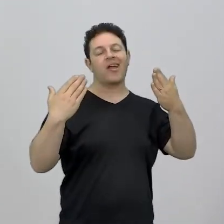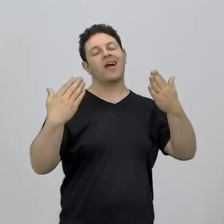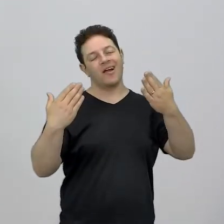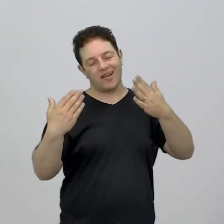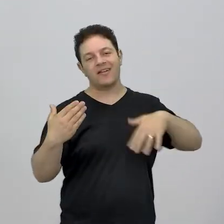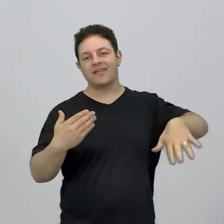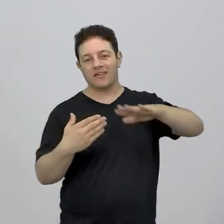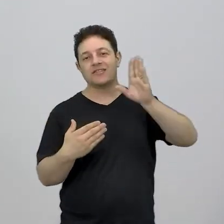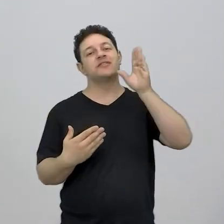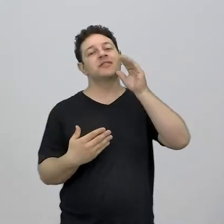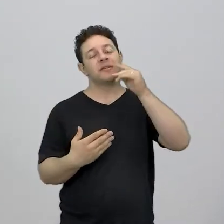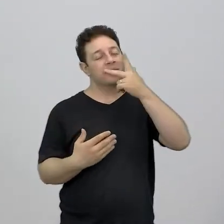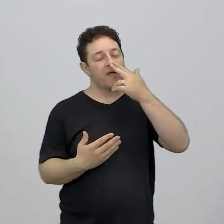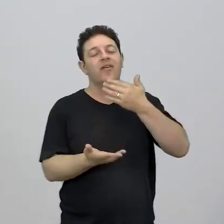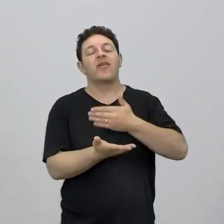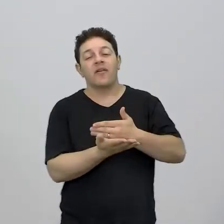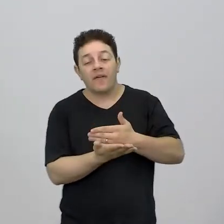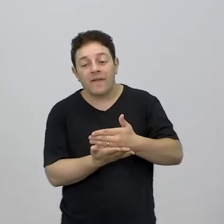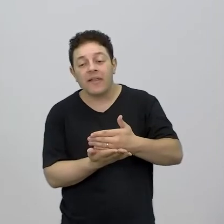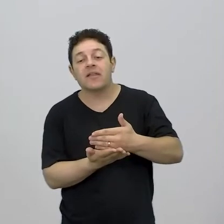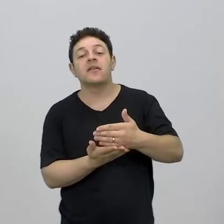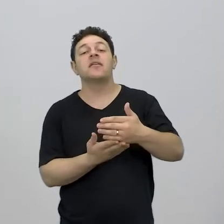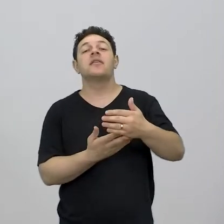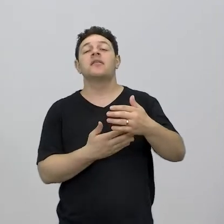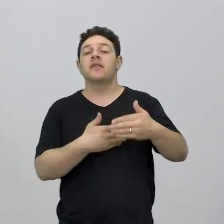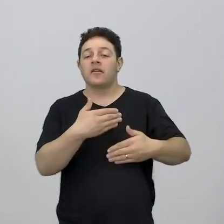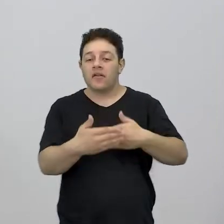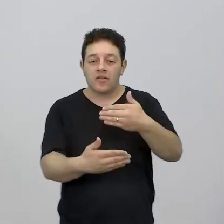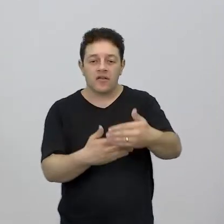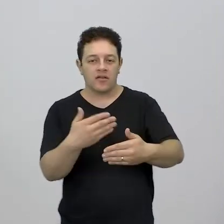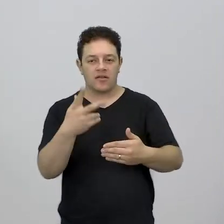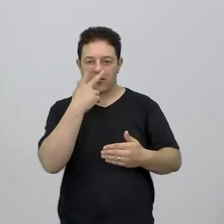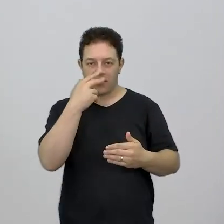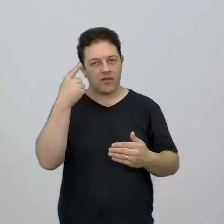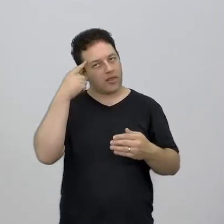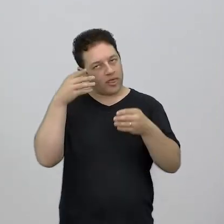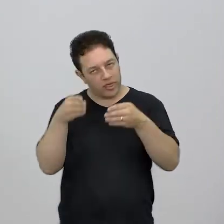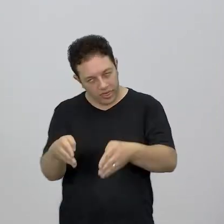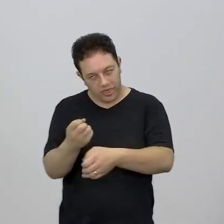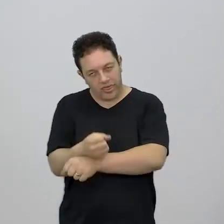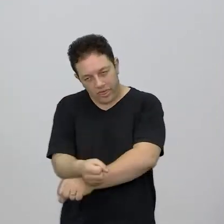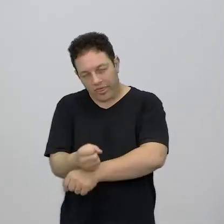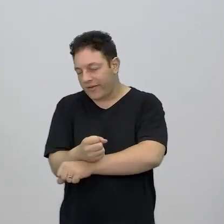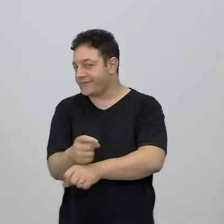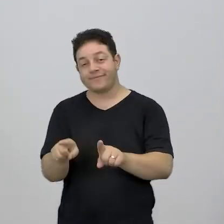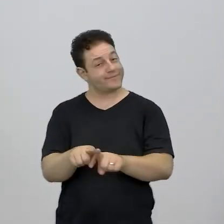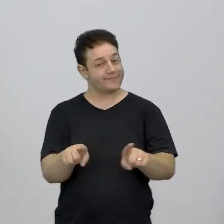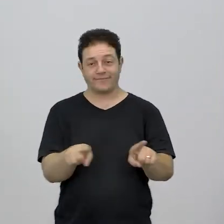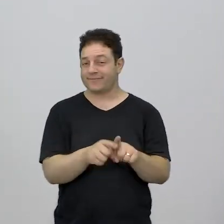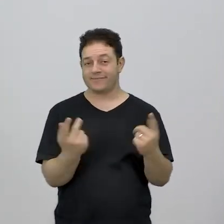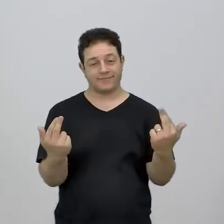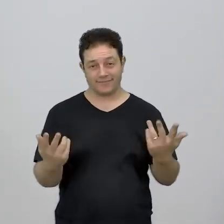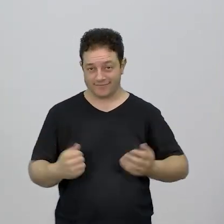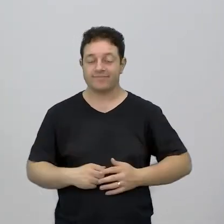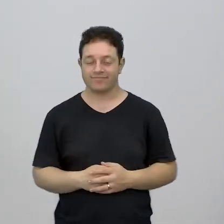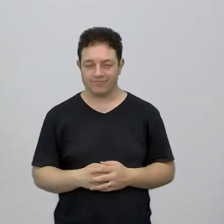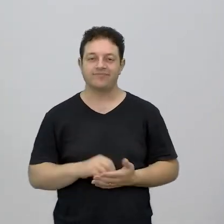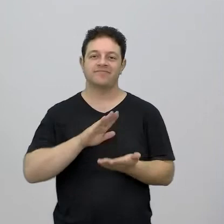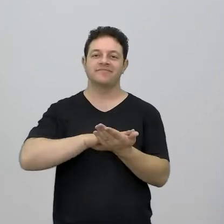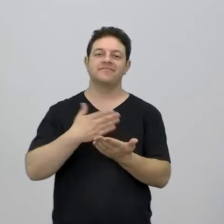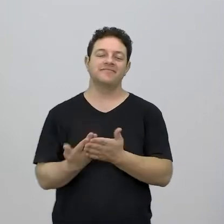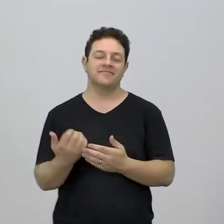os trabalhadores, então, eles passaram a se alienar também, né? Então, aquela posição que